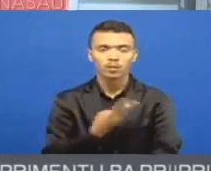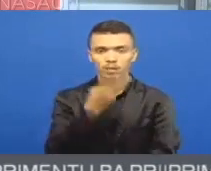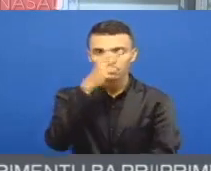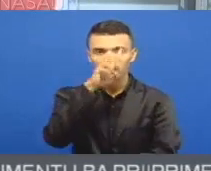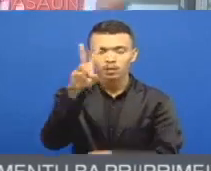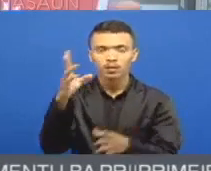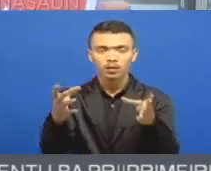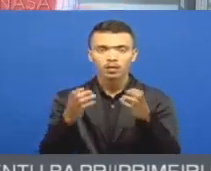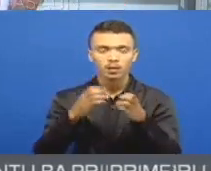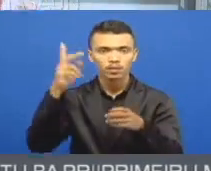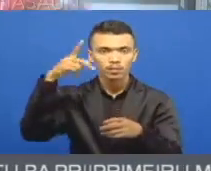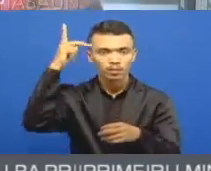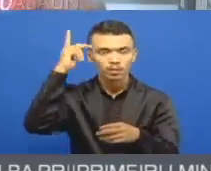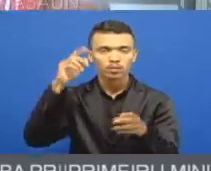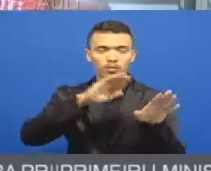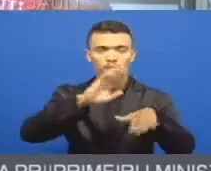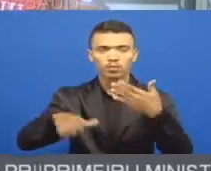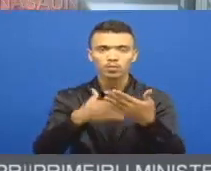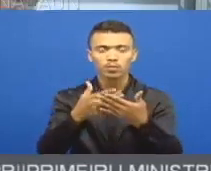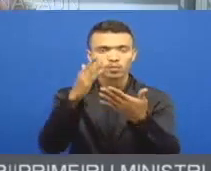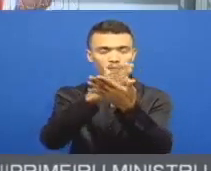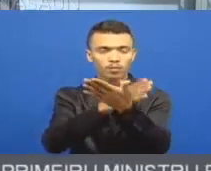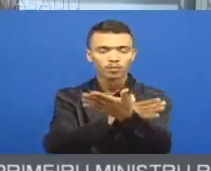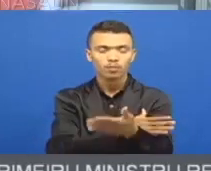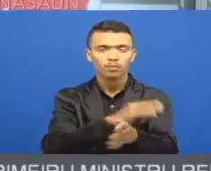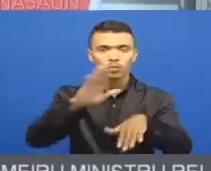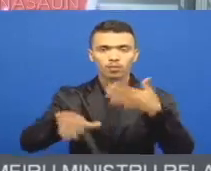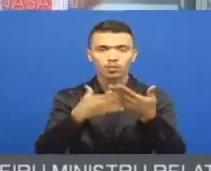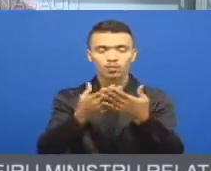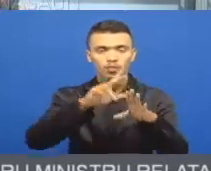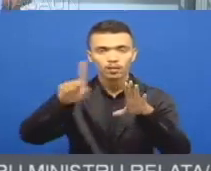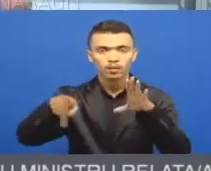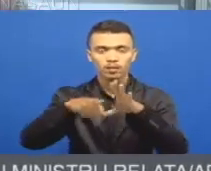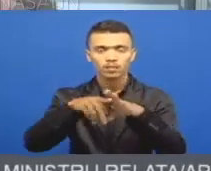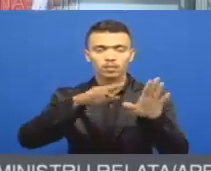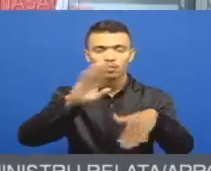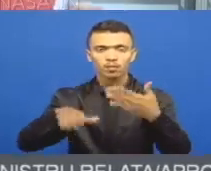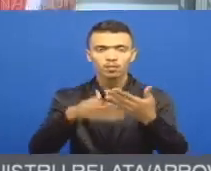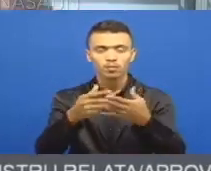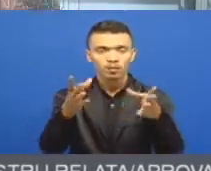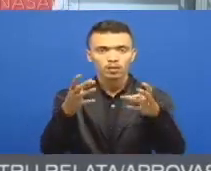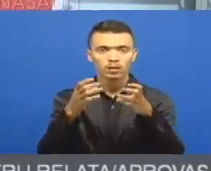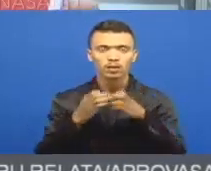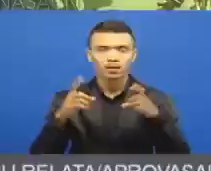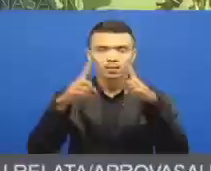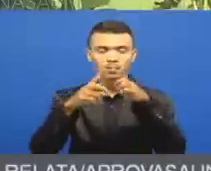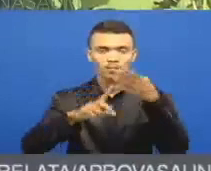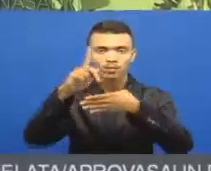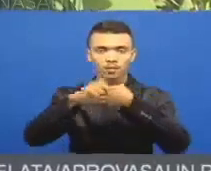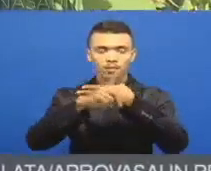politica hatudu kata hotu promove hotu participa hotu concorda ba programa